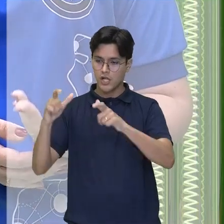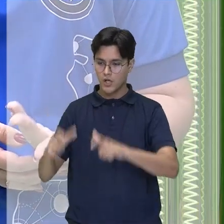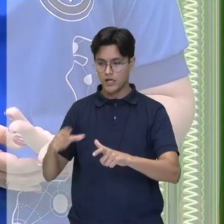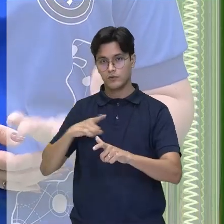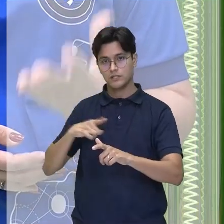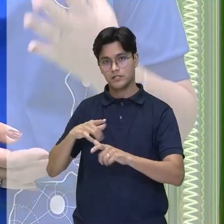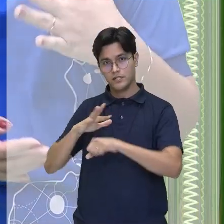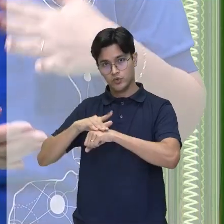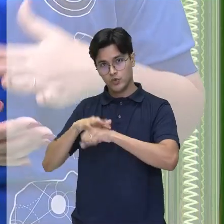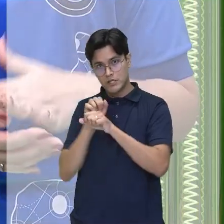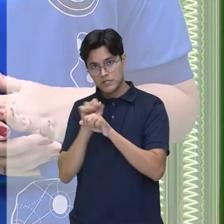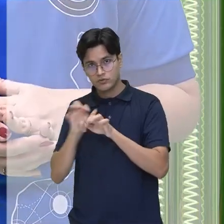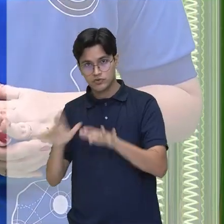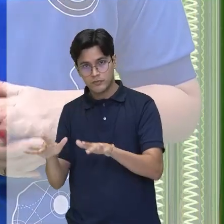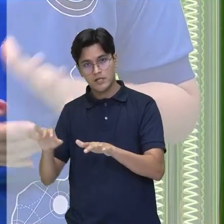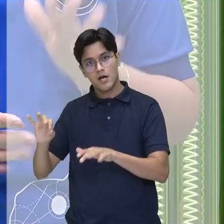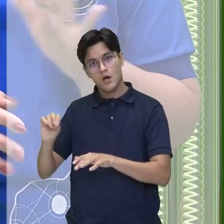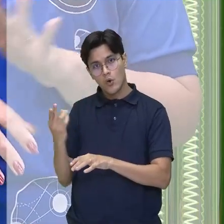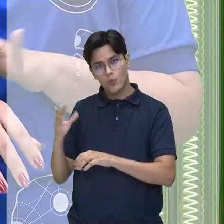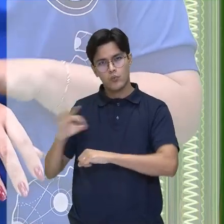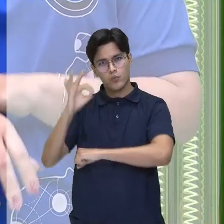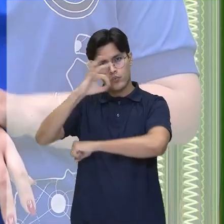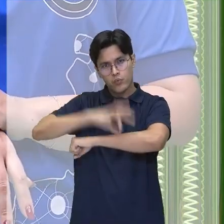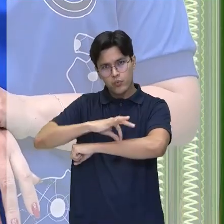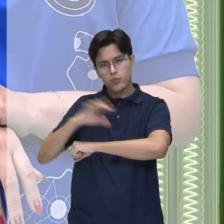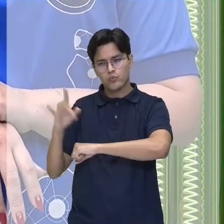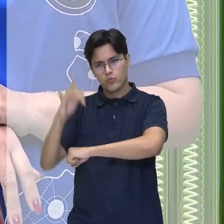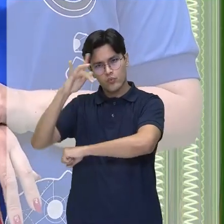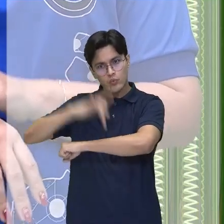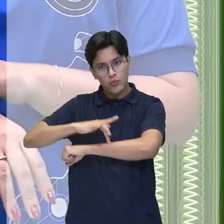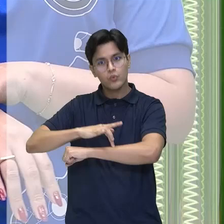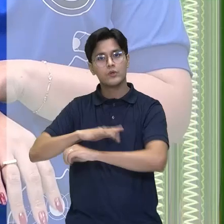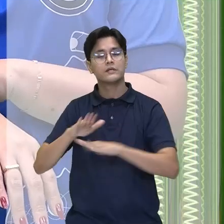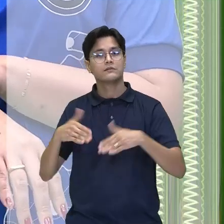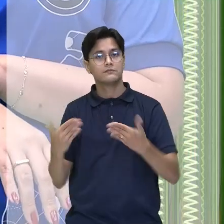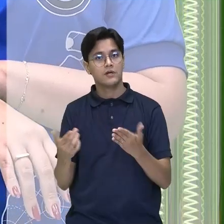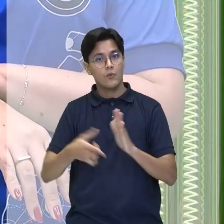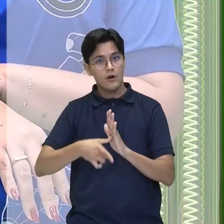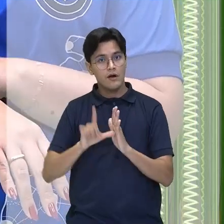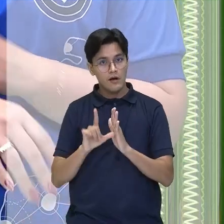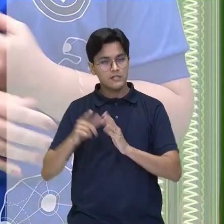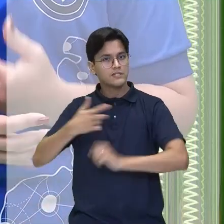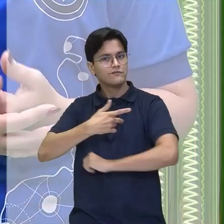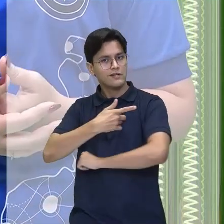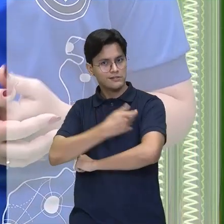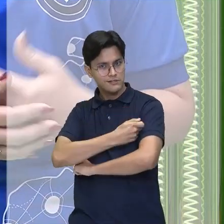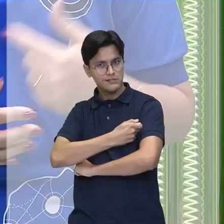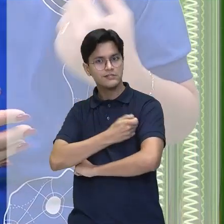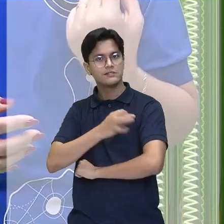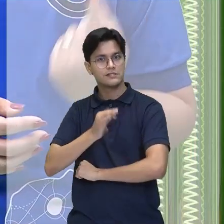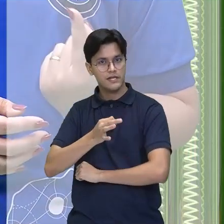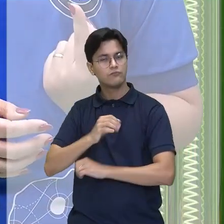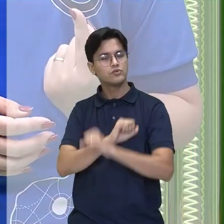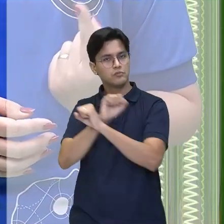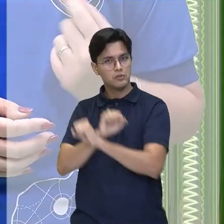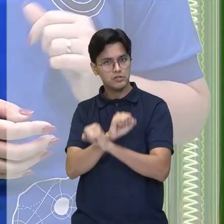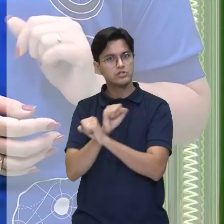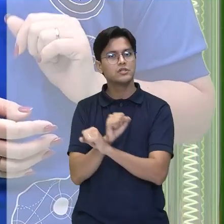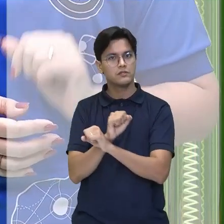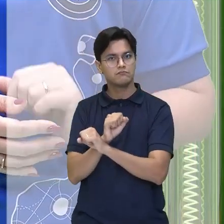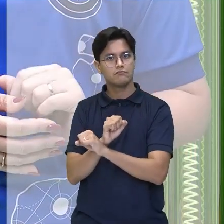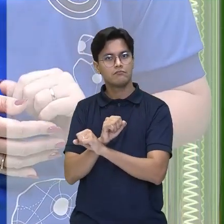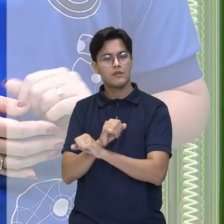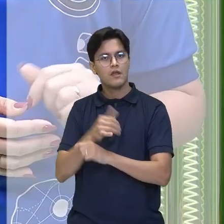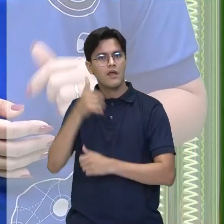de mosquitos, né, já vai protegido, coloca uma roupa que possa cobrir os seus braços e pernas, de preferência de